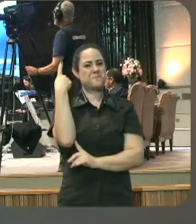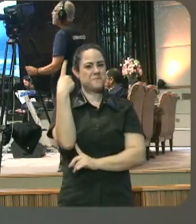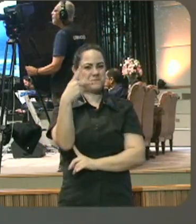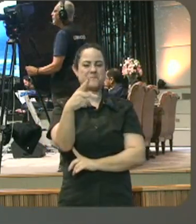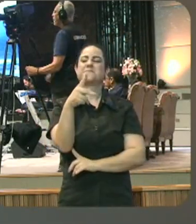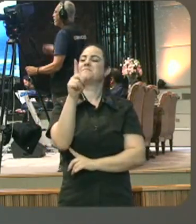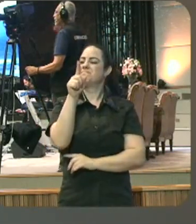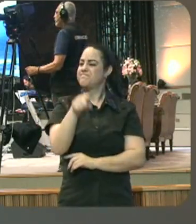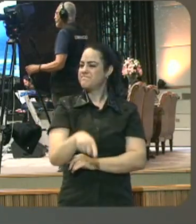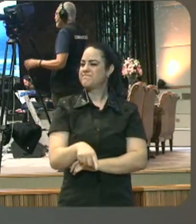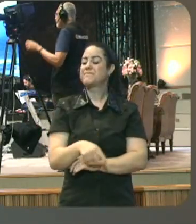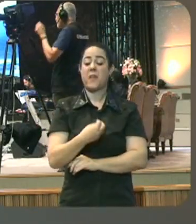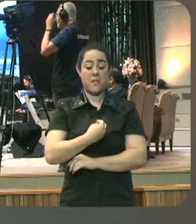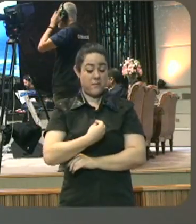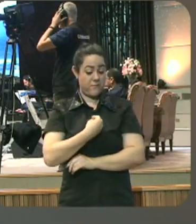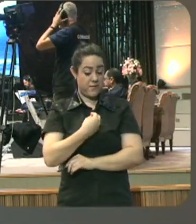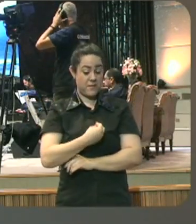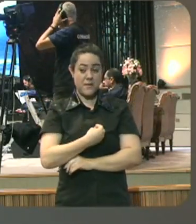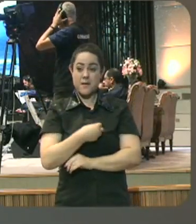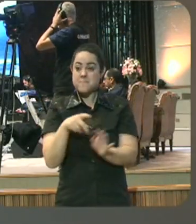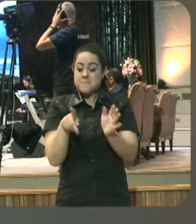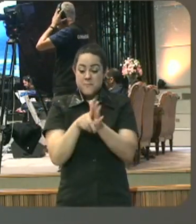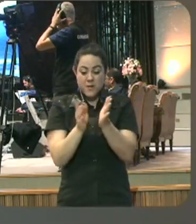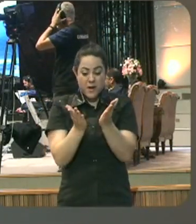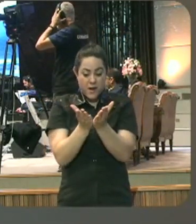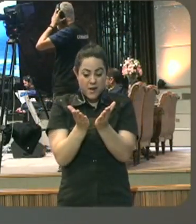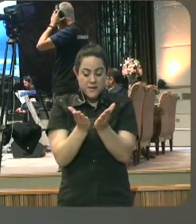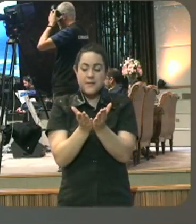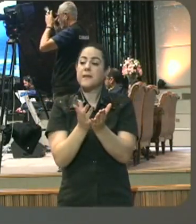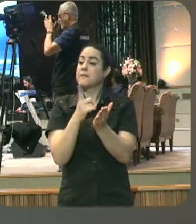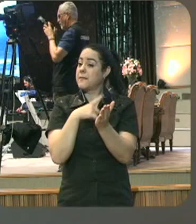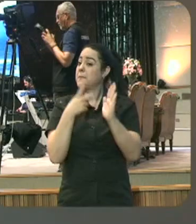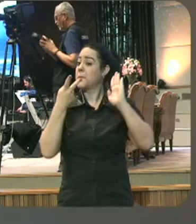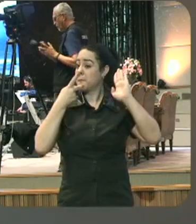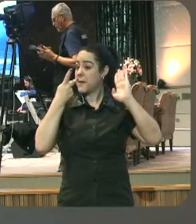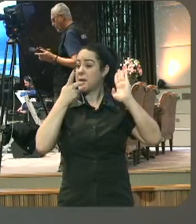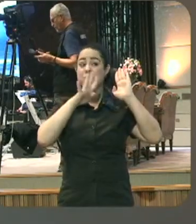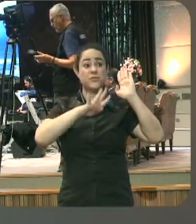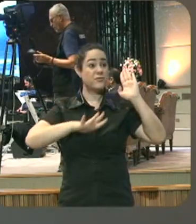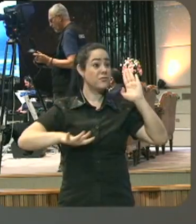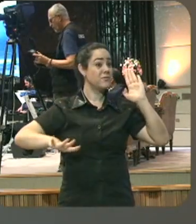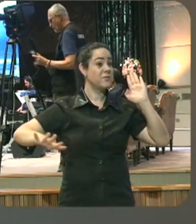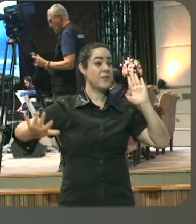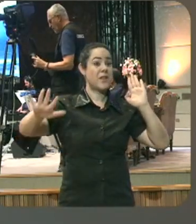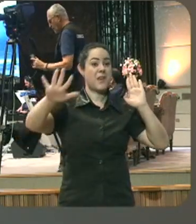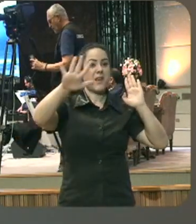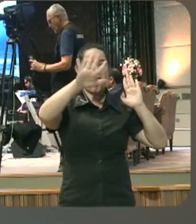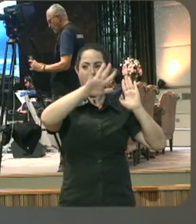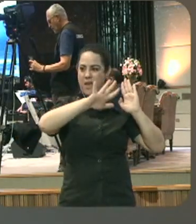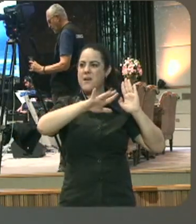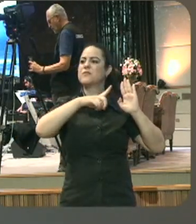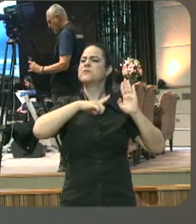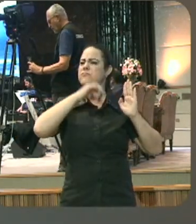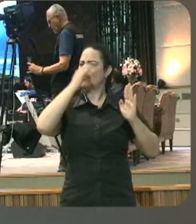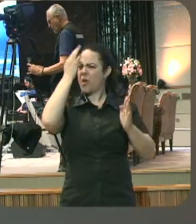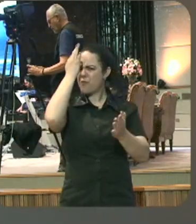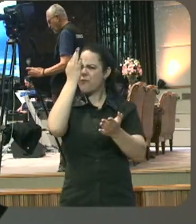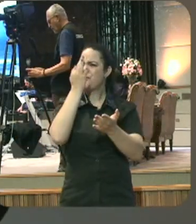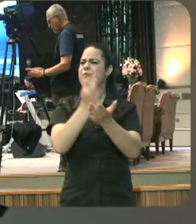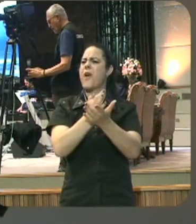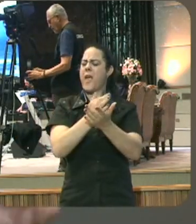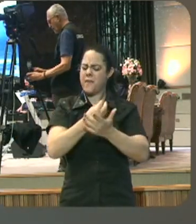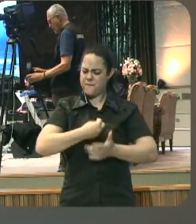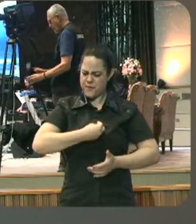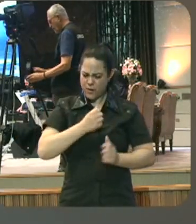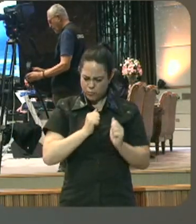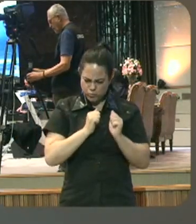E a gente vive a vida cristã debaixo dessa promessa. E eu tomo por fé essa promessa e vivo